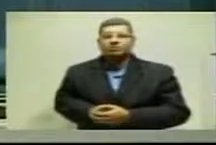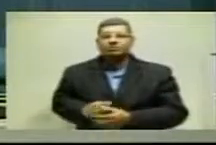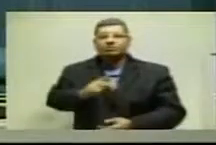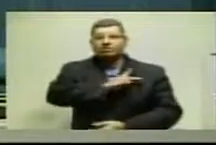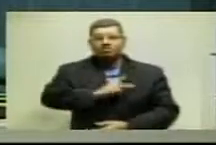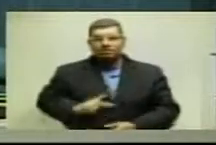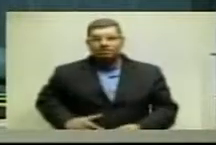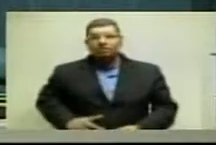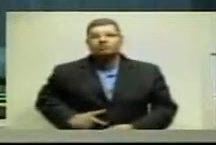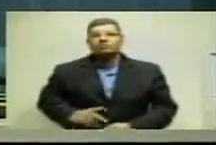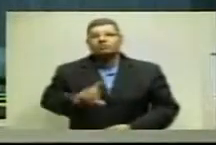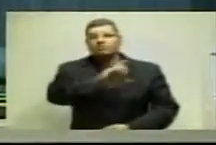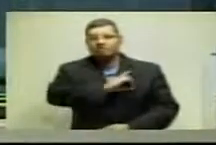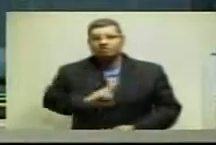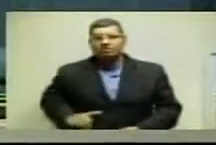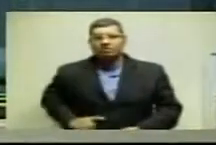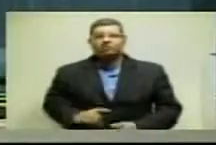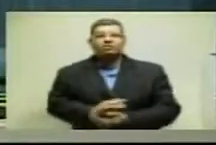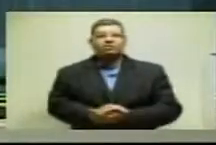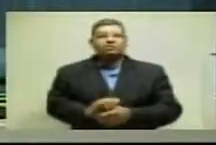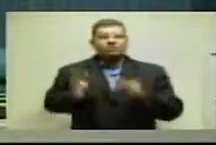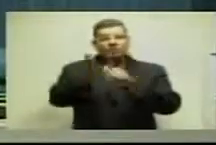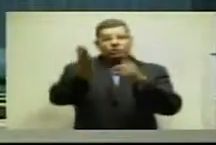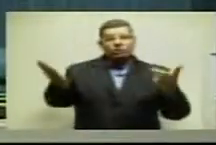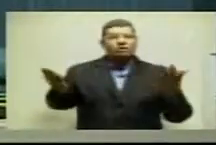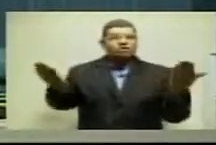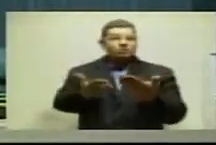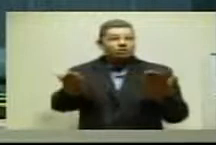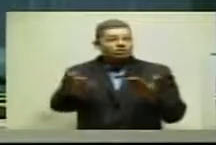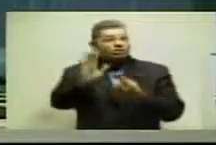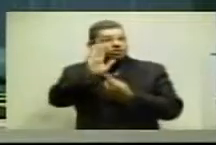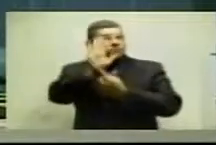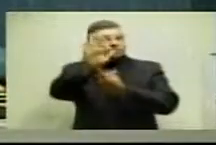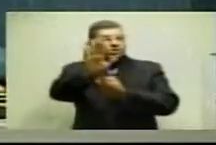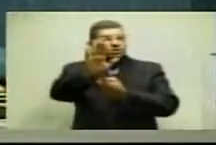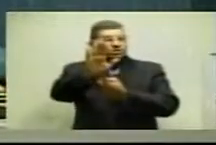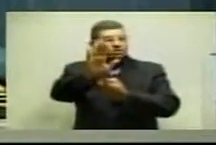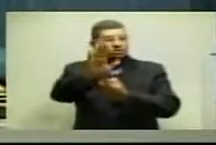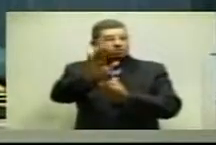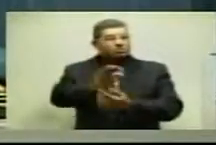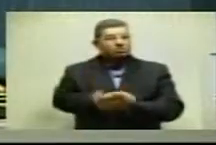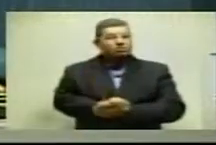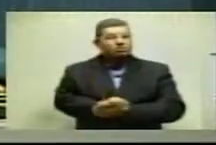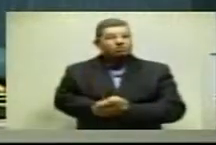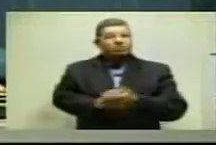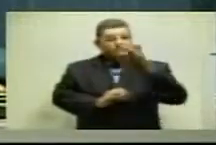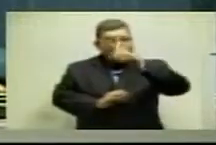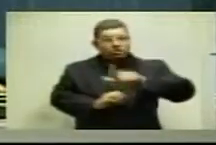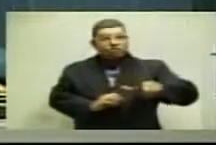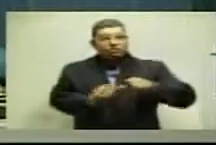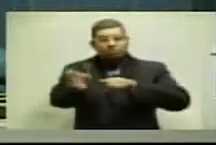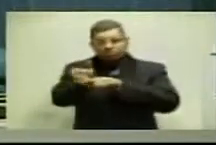Senhor presidente, senhores deputados, os jornais de hoje noticiam mais